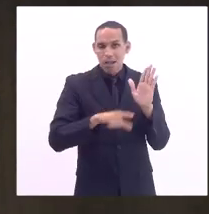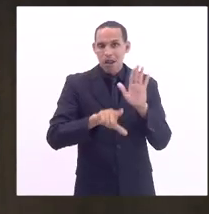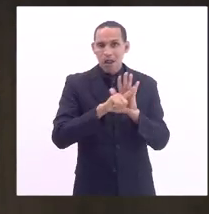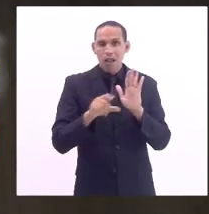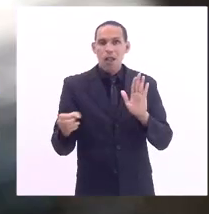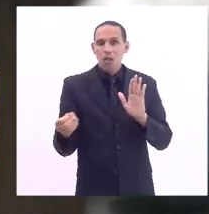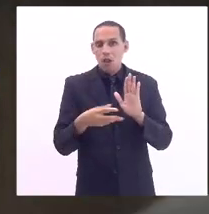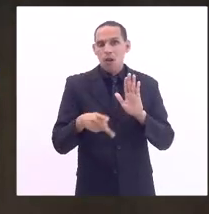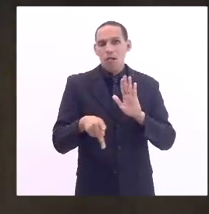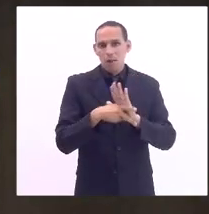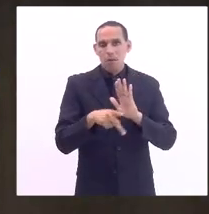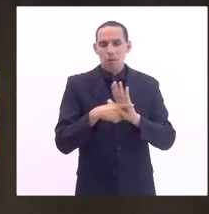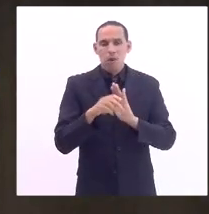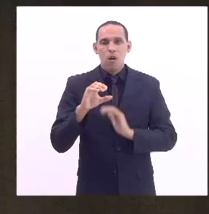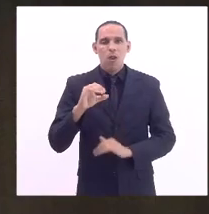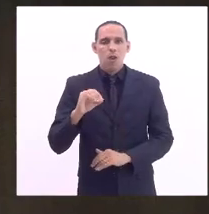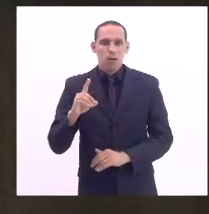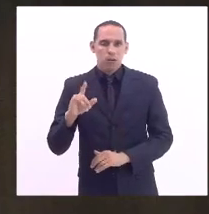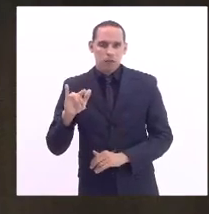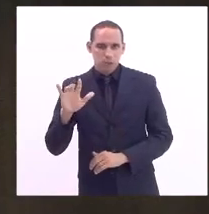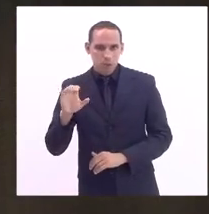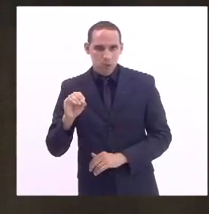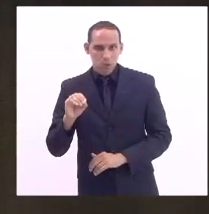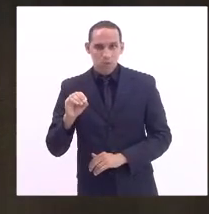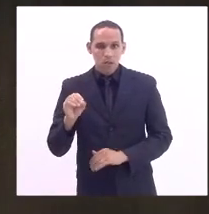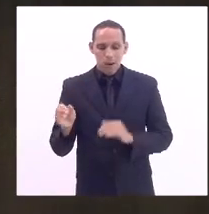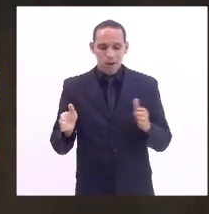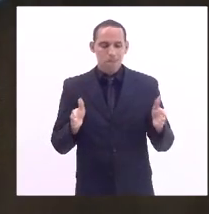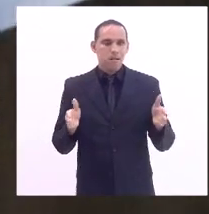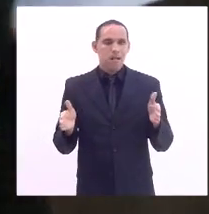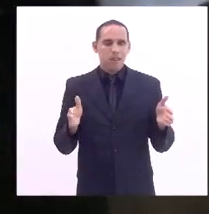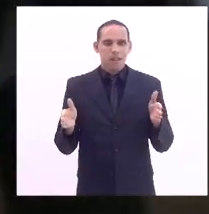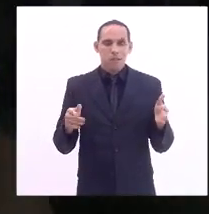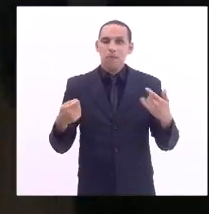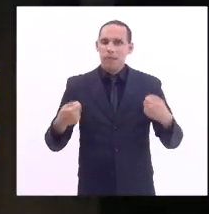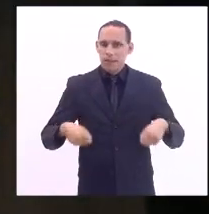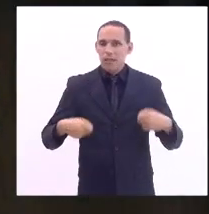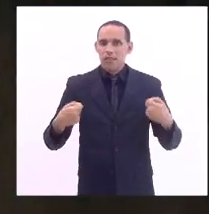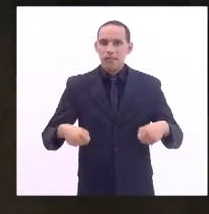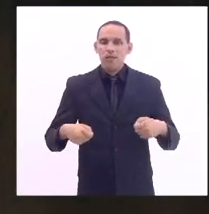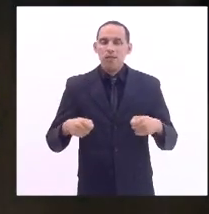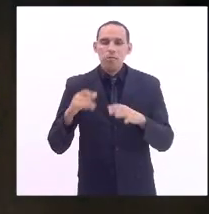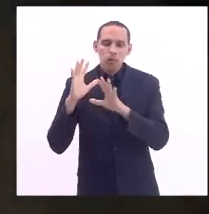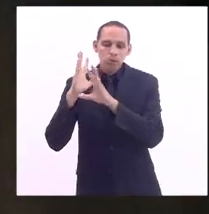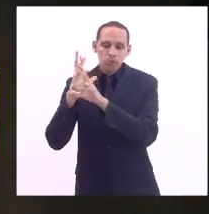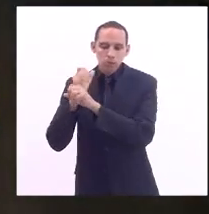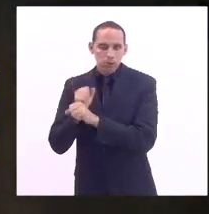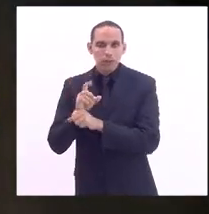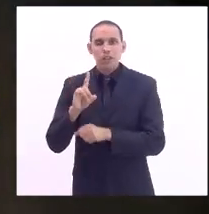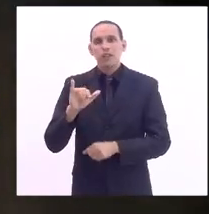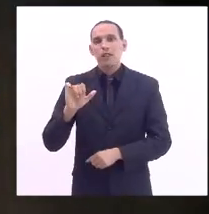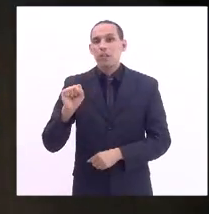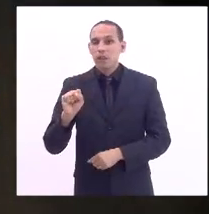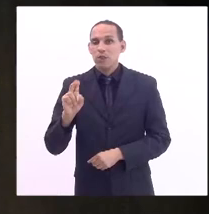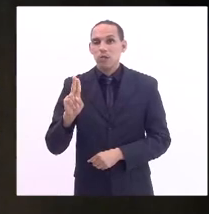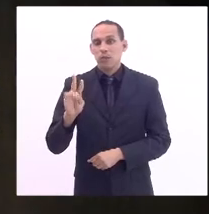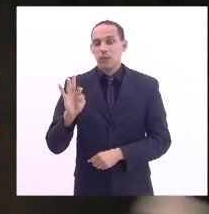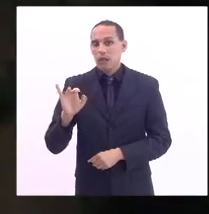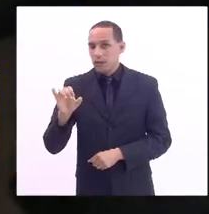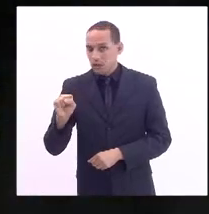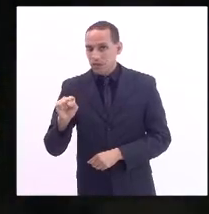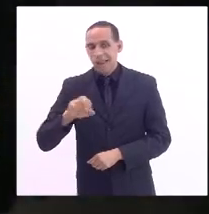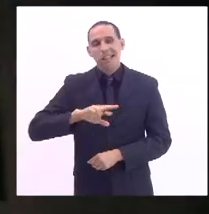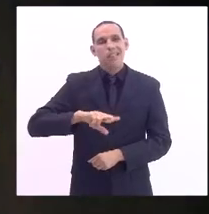do Código, que estabelece que os prazos têm que ser contados em dias úteis e